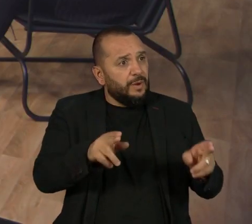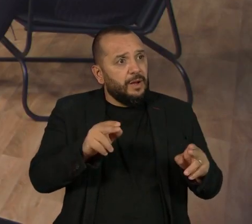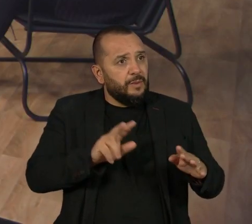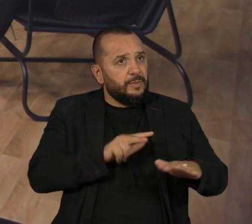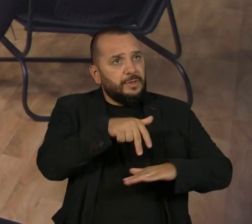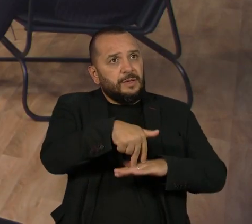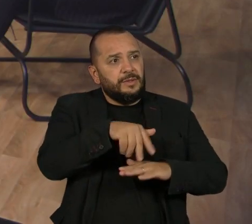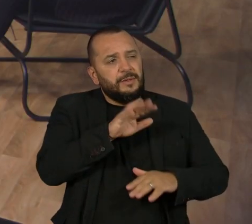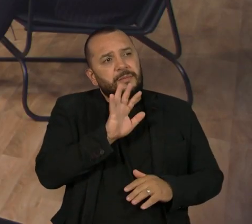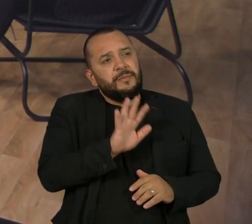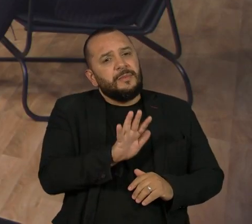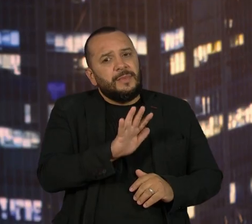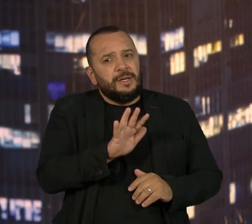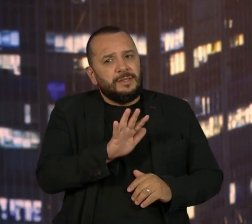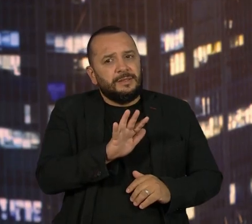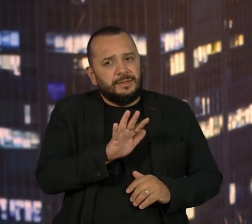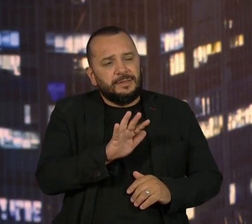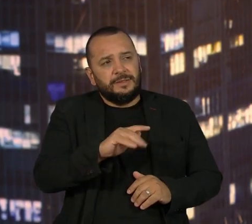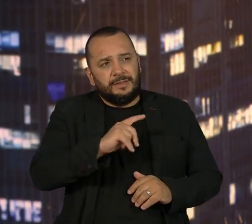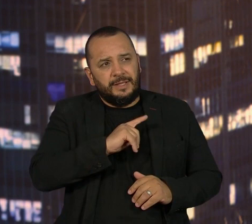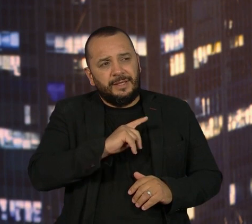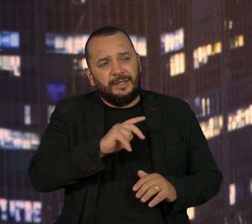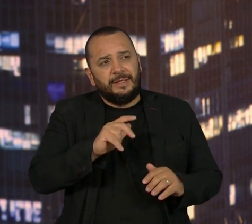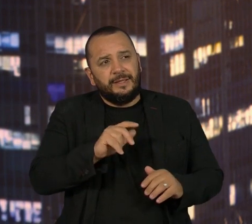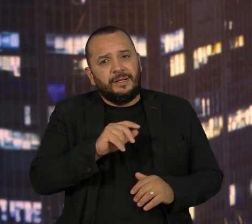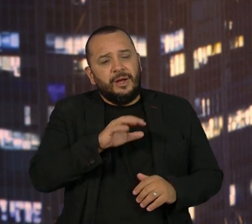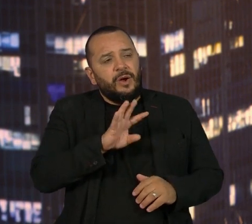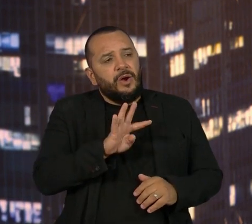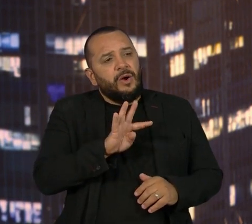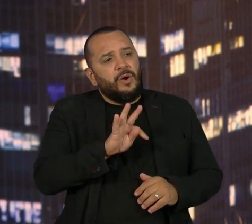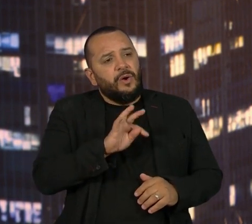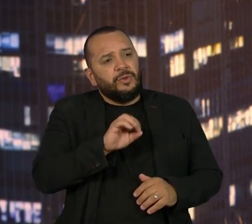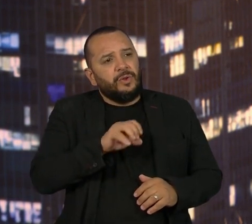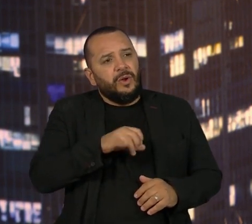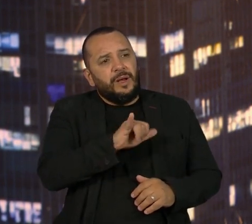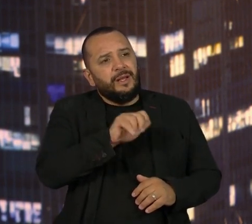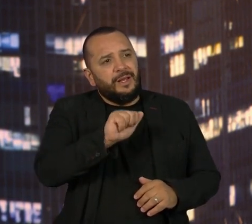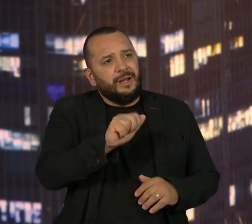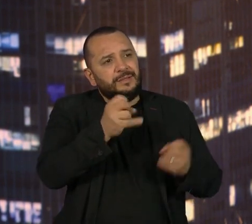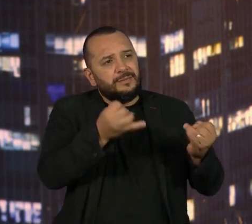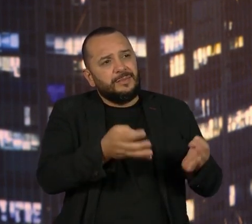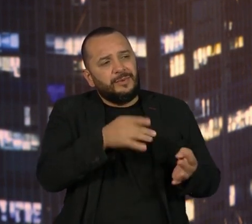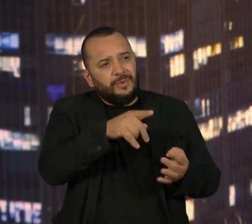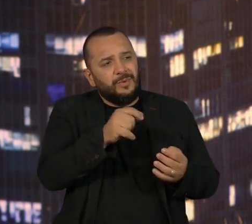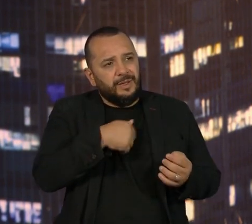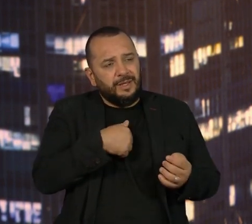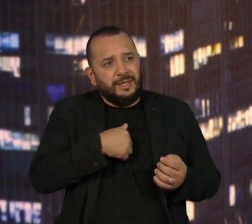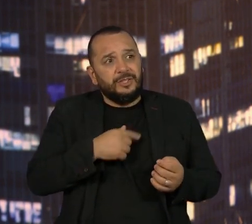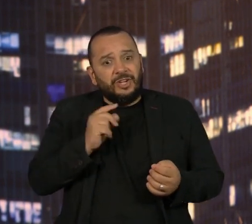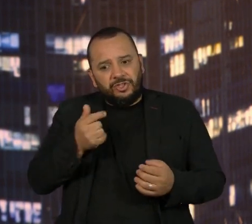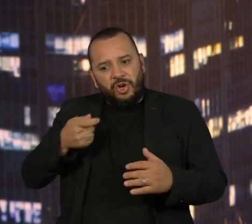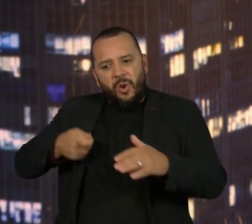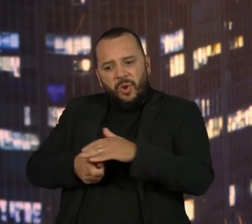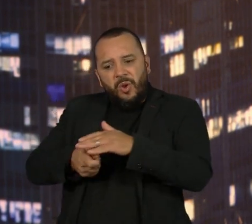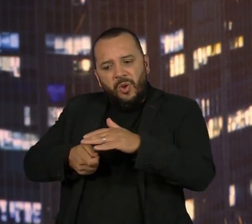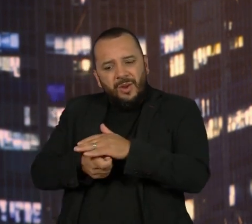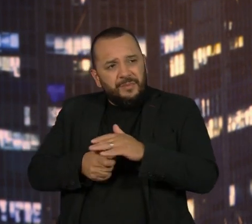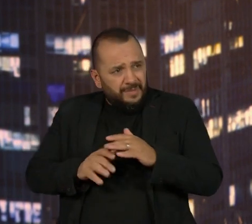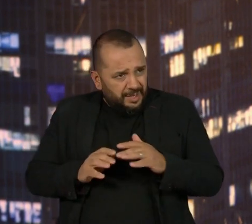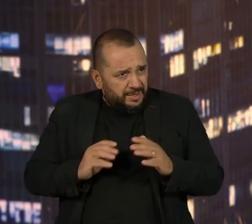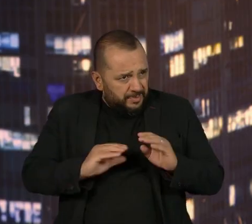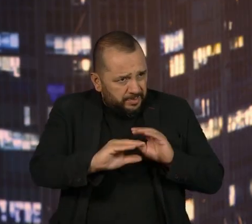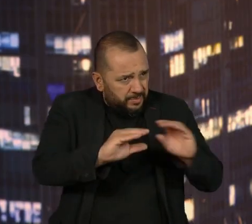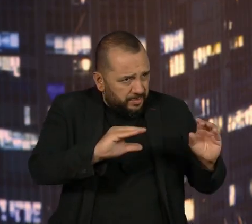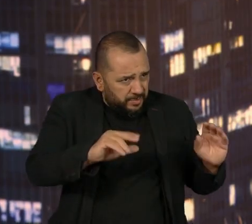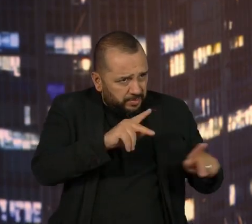protagonismo. Mas um trecho interessante que o Toya falou é a não chegada desse financiamento aos povos indígenas,